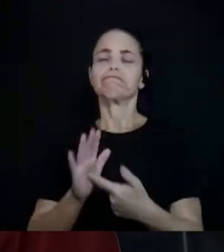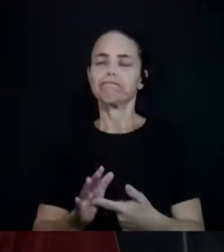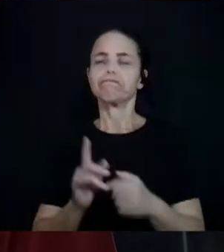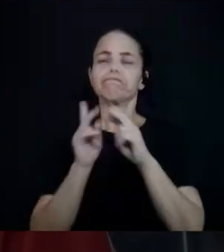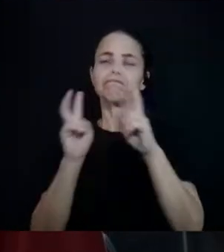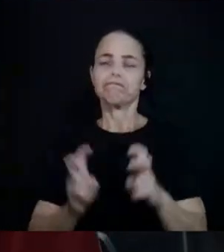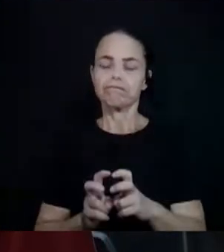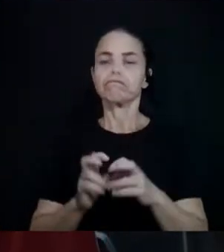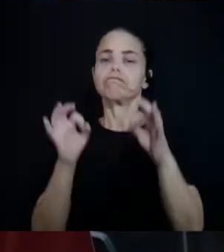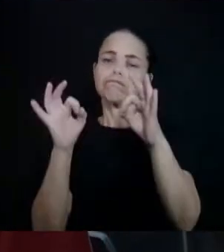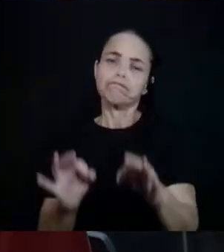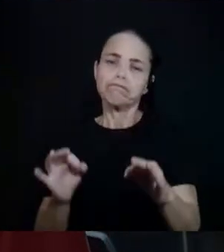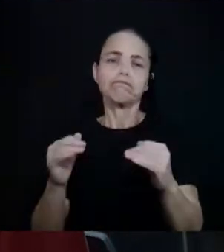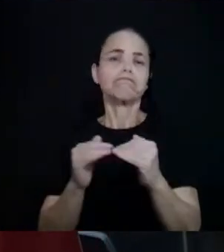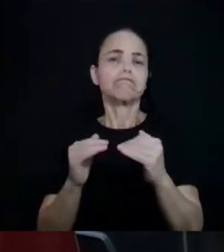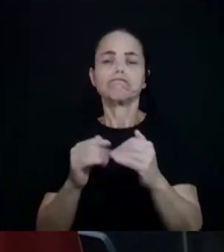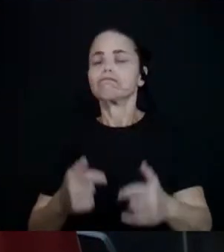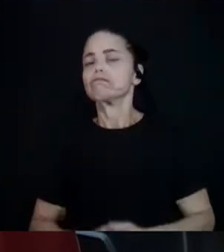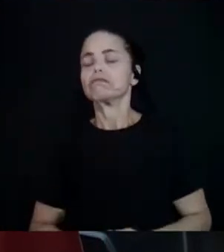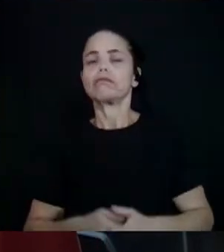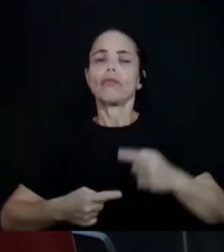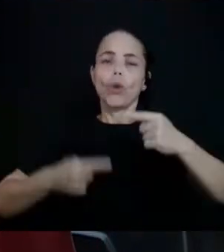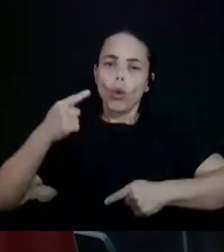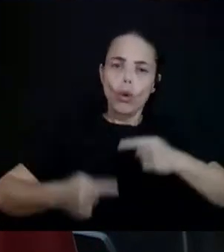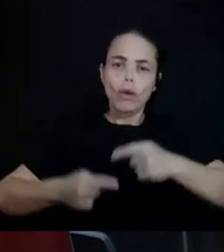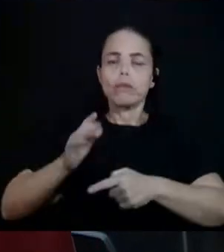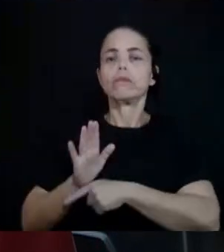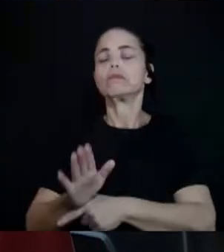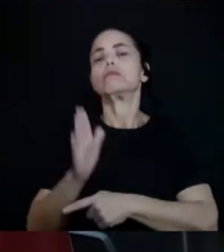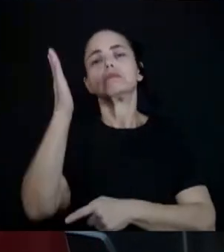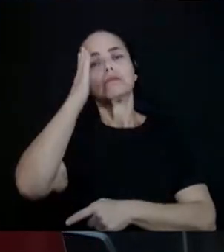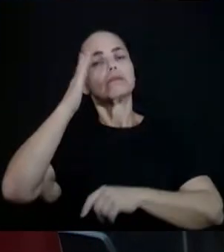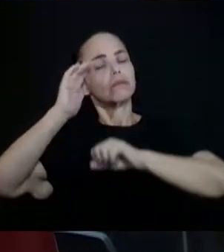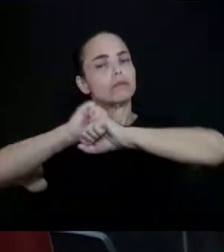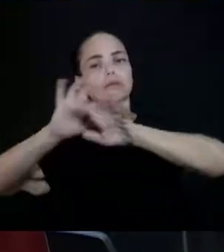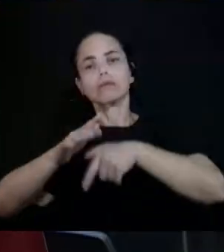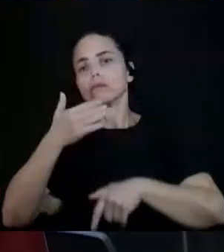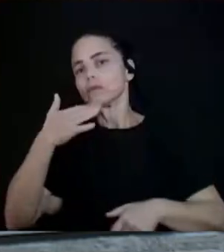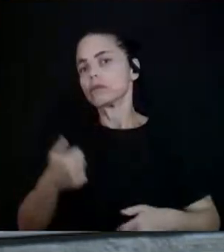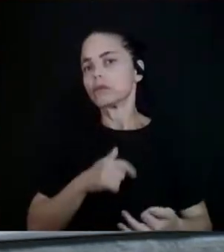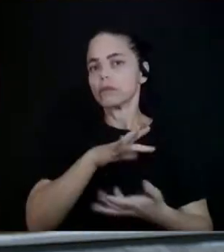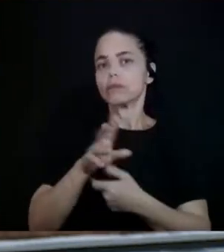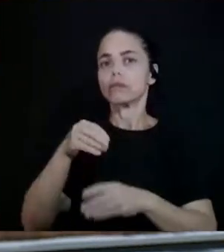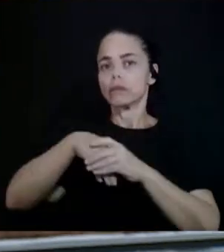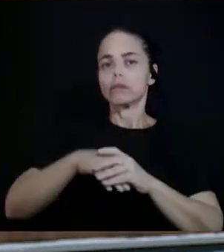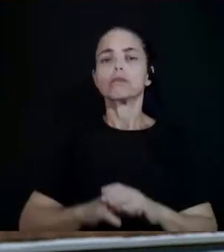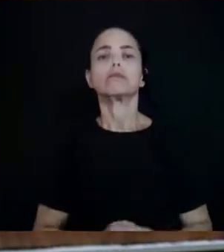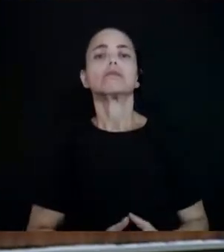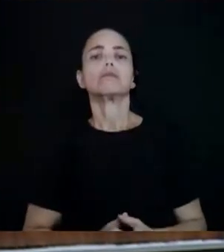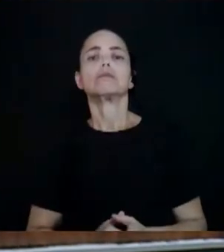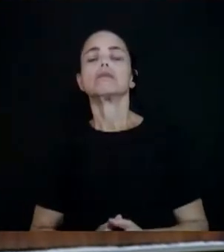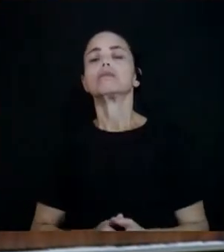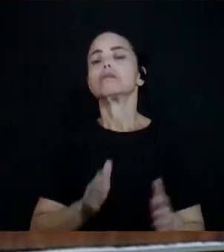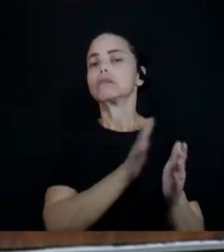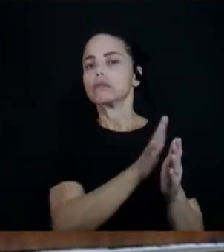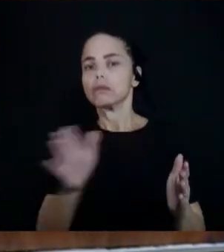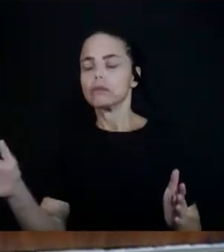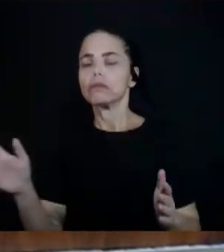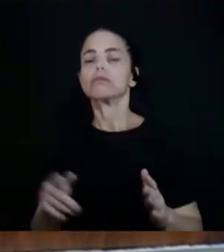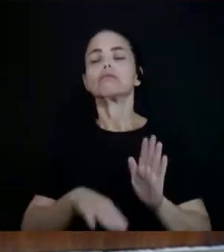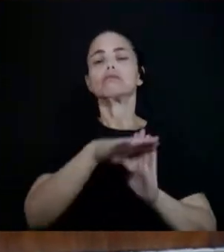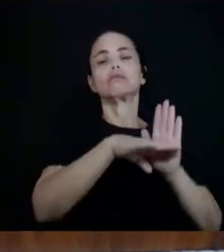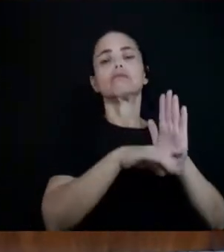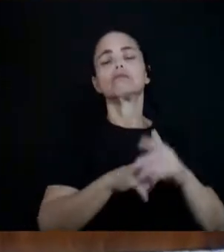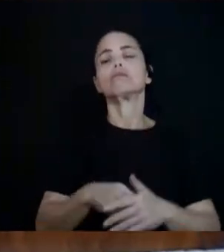apropriado para debater, para ajudar eles a entenderem melhor como é que o mundo que eles estão inseridos funciona. Durante a programação, os